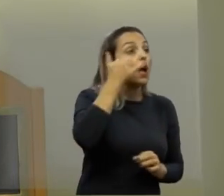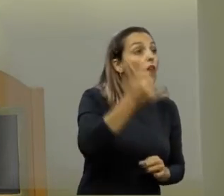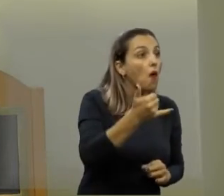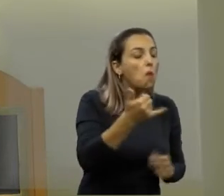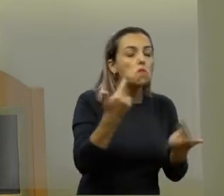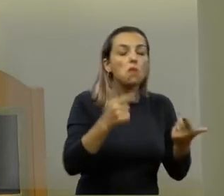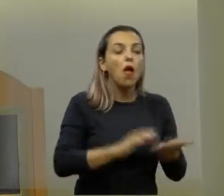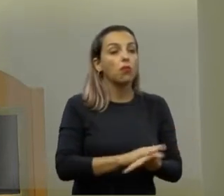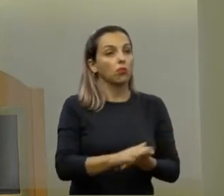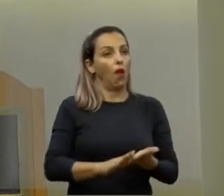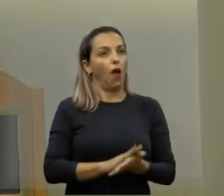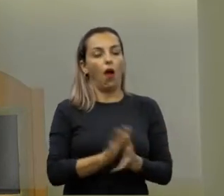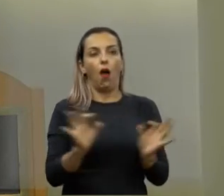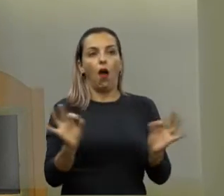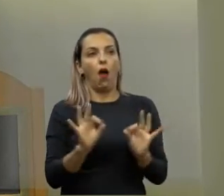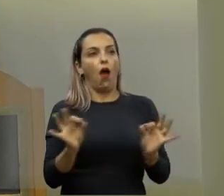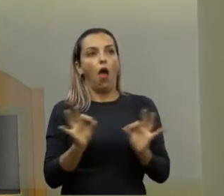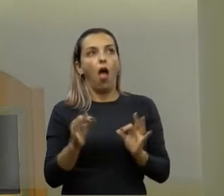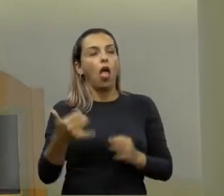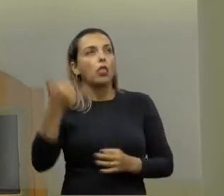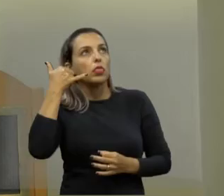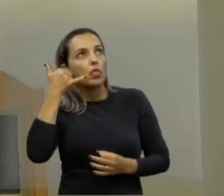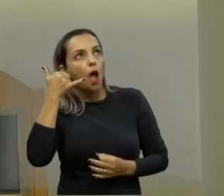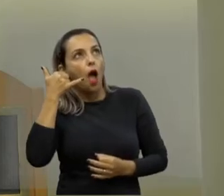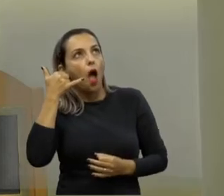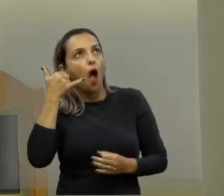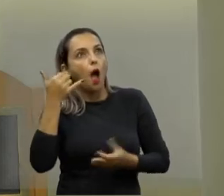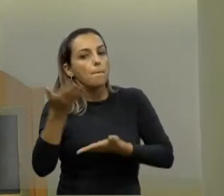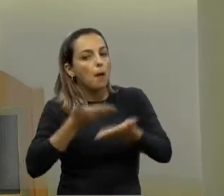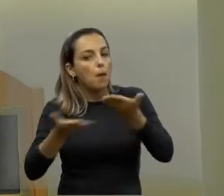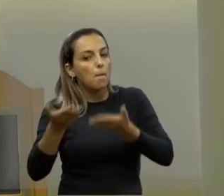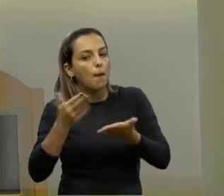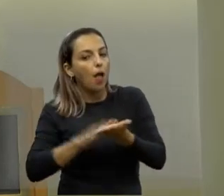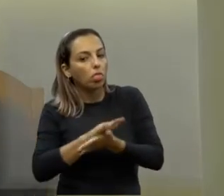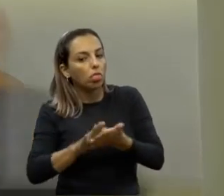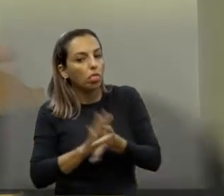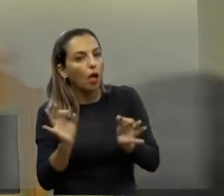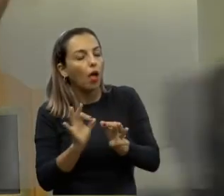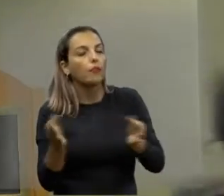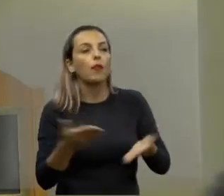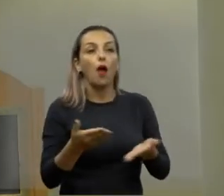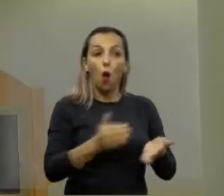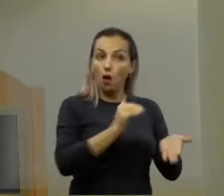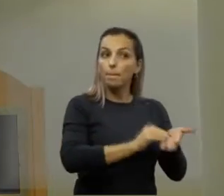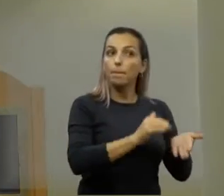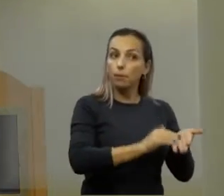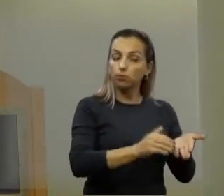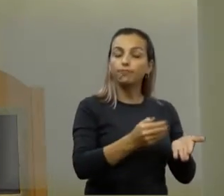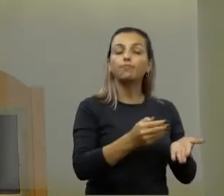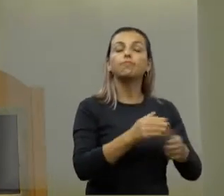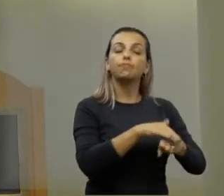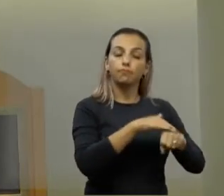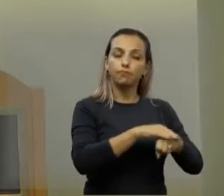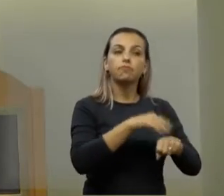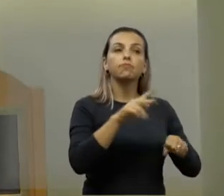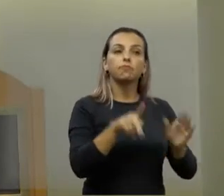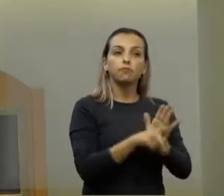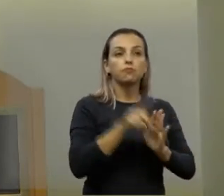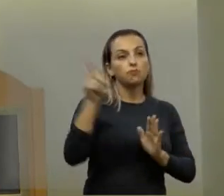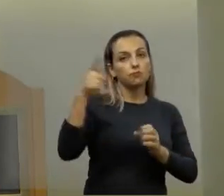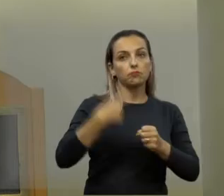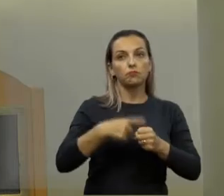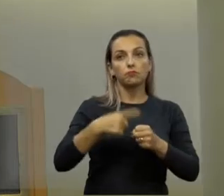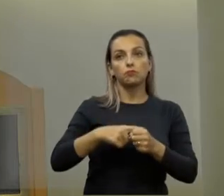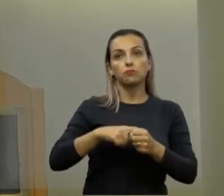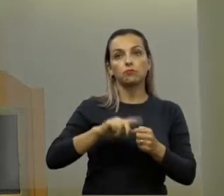telefone tá gente agora mesmo nesse exato minuto a gente precisa falar com uma secretaria específica para uma demanda que chegou lá do Laranjeiras